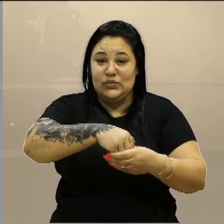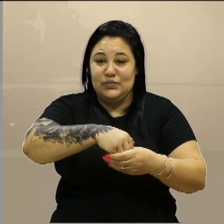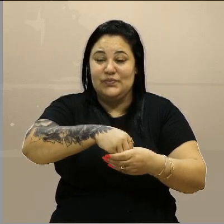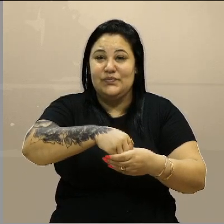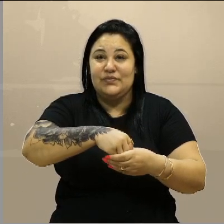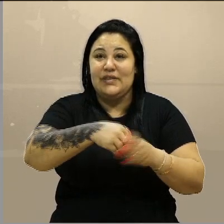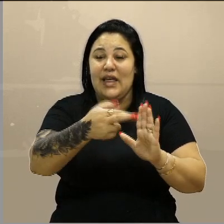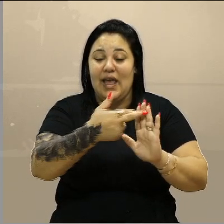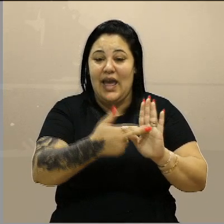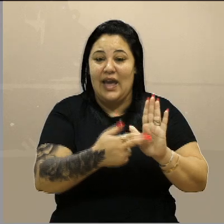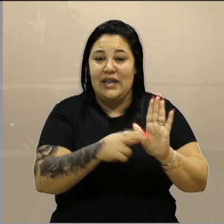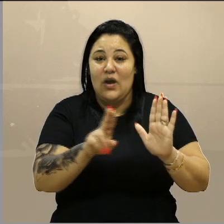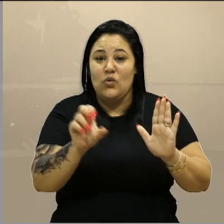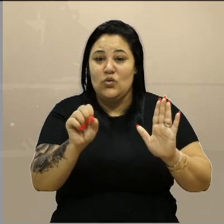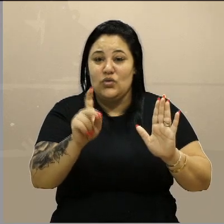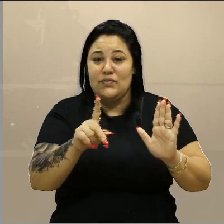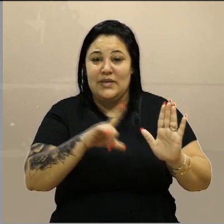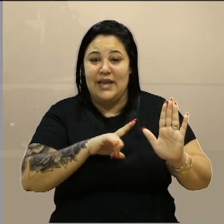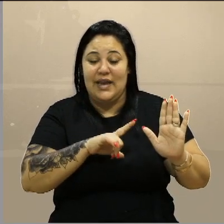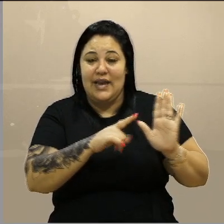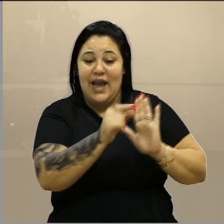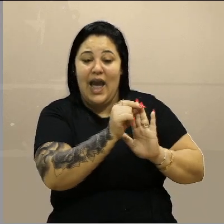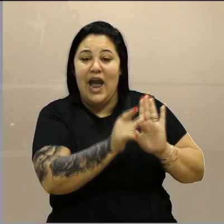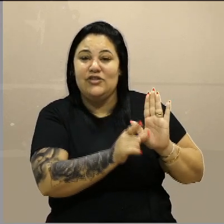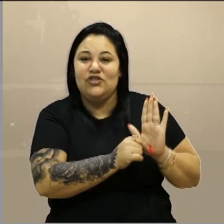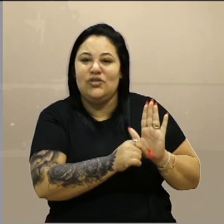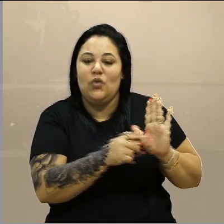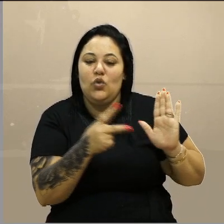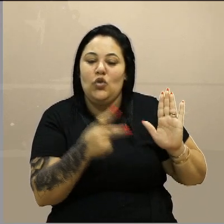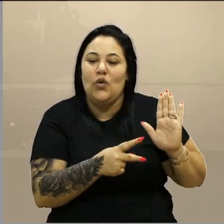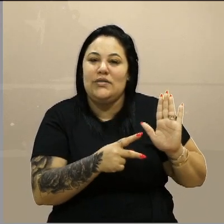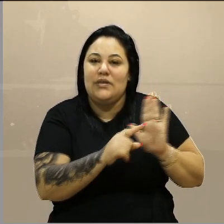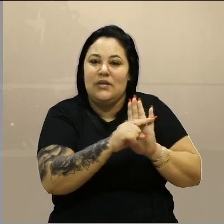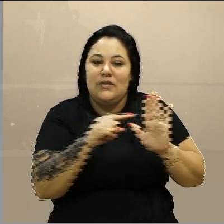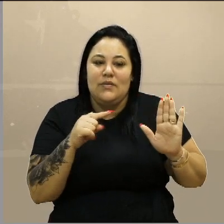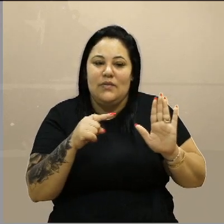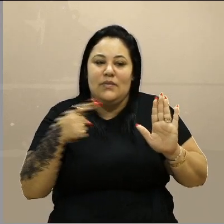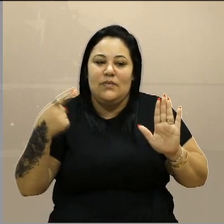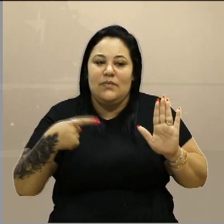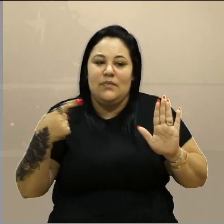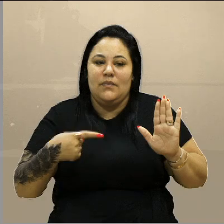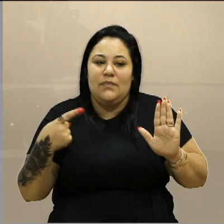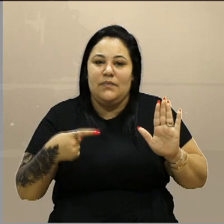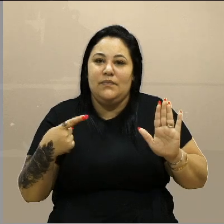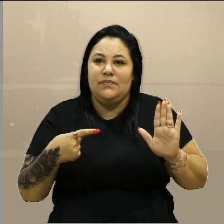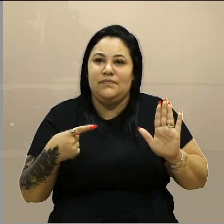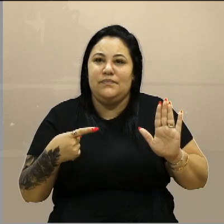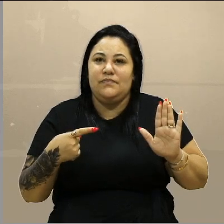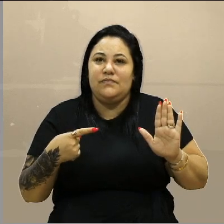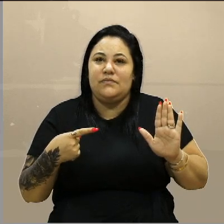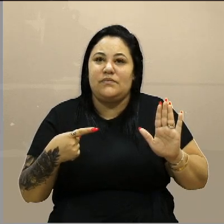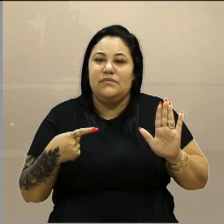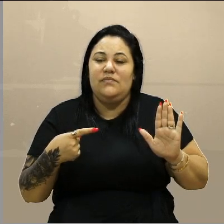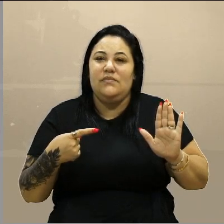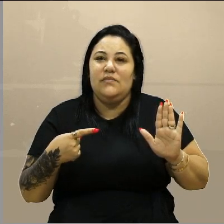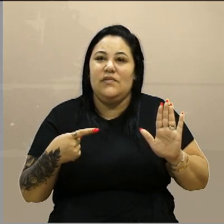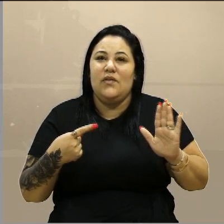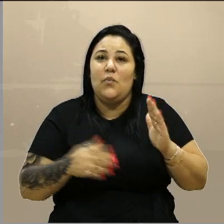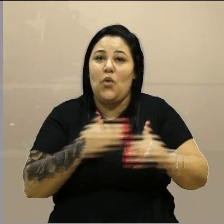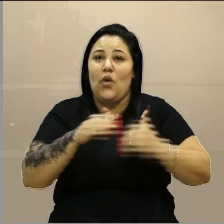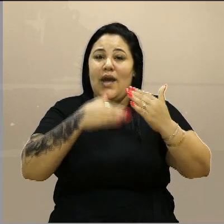passar. Artigo 2, e o primeiro item está: promover pela pesquisa o progresso da ciência. Então,